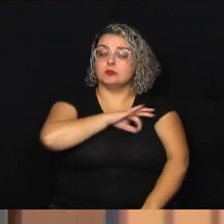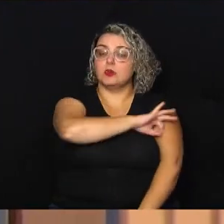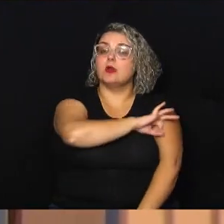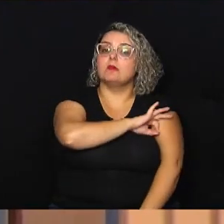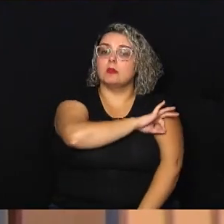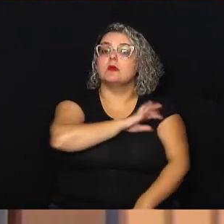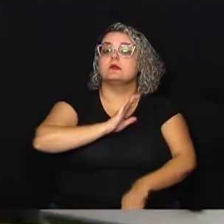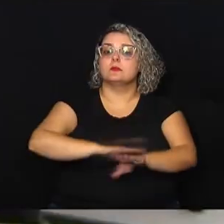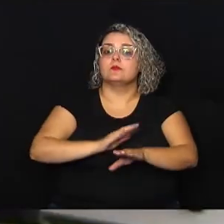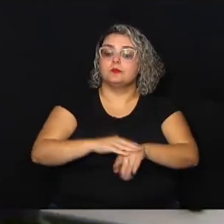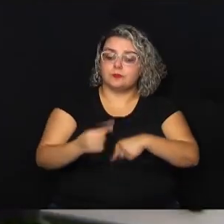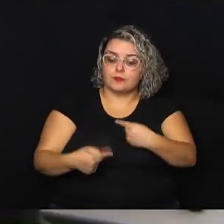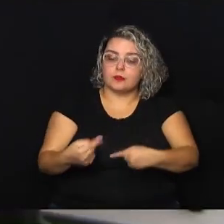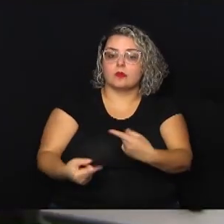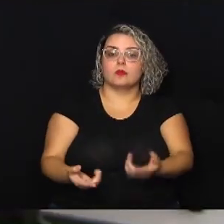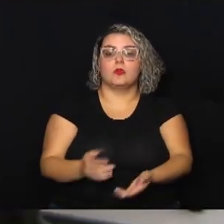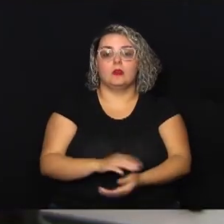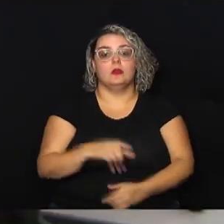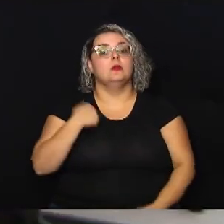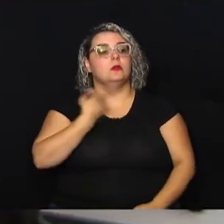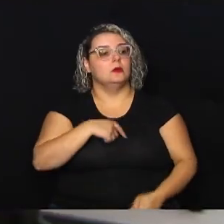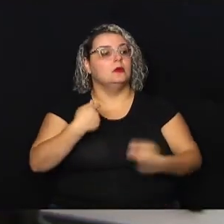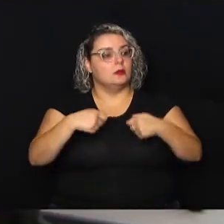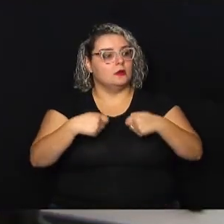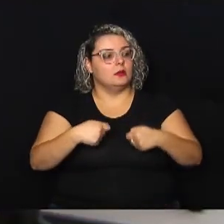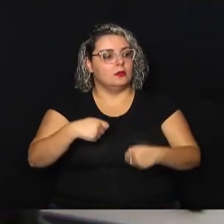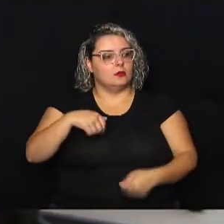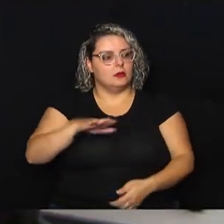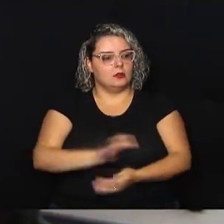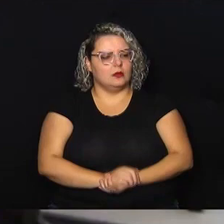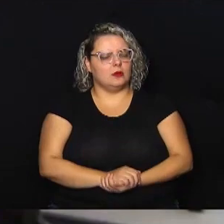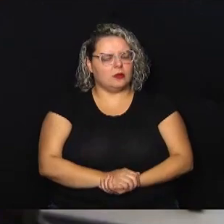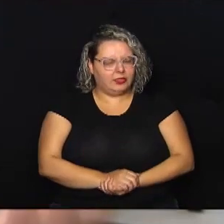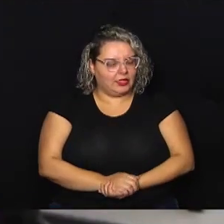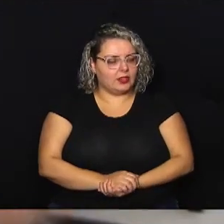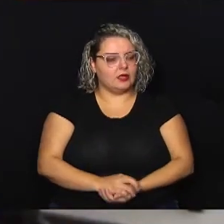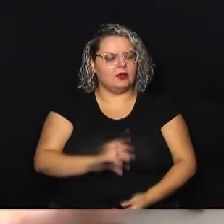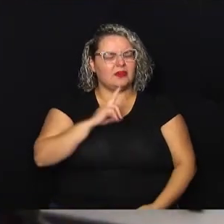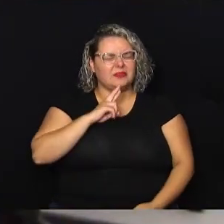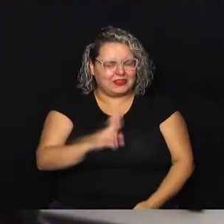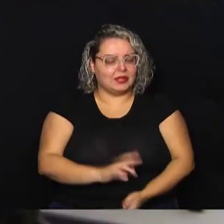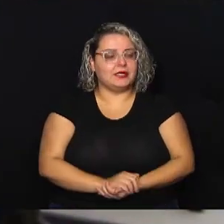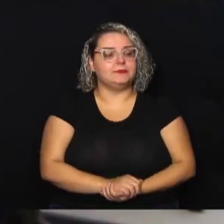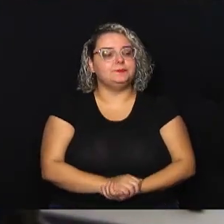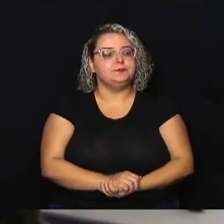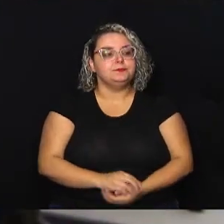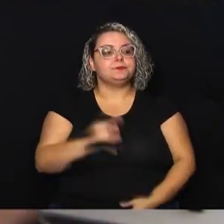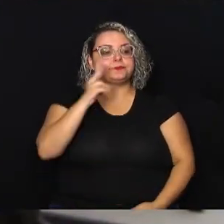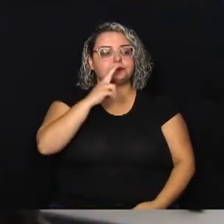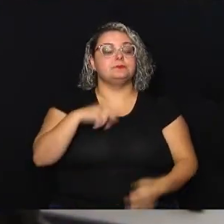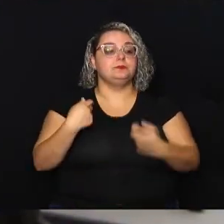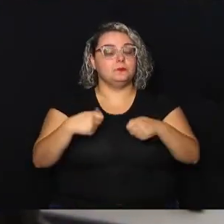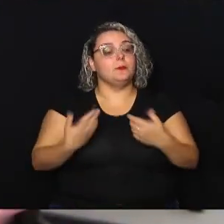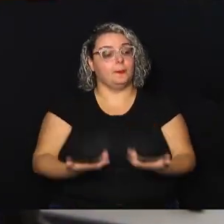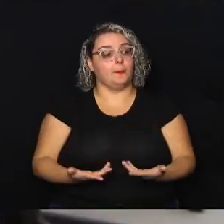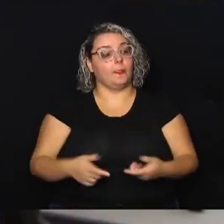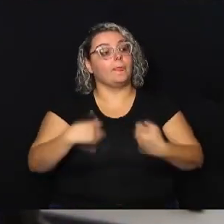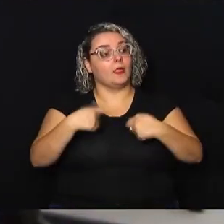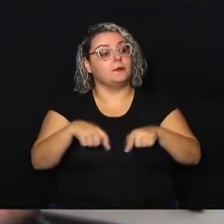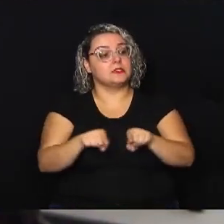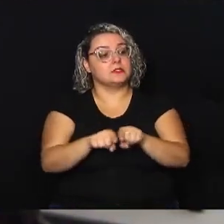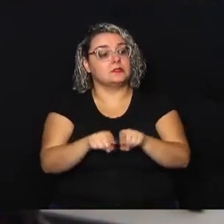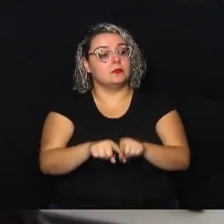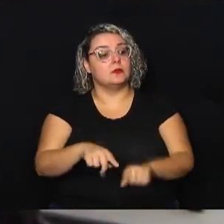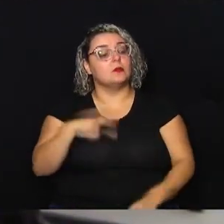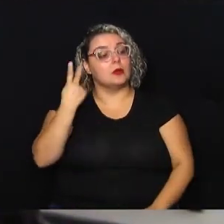tomar os próximos passos. A gente precisa, para além de, digamos assim, responder um problema urgente que é necessário, a gente precisa fazer uma